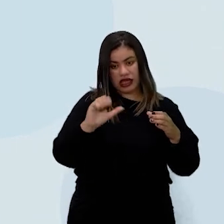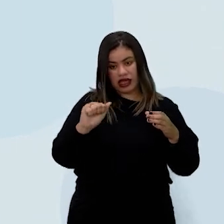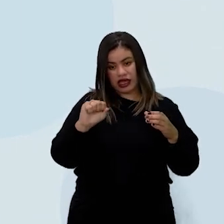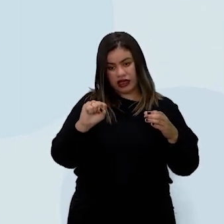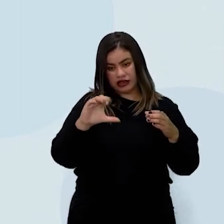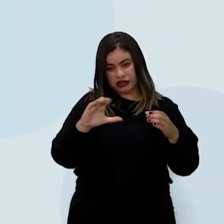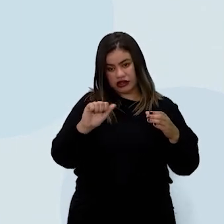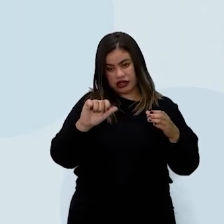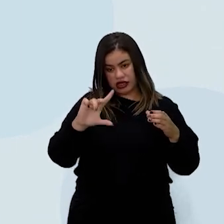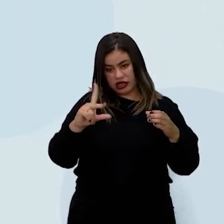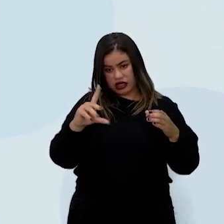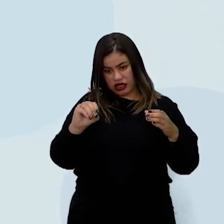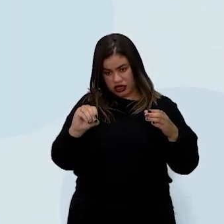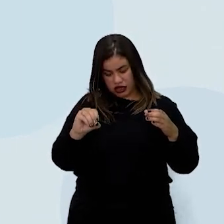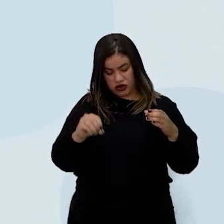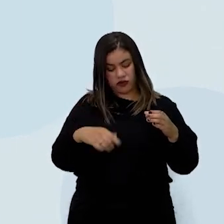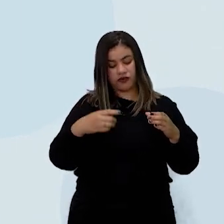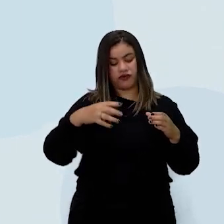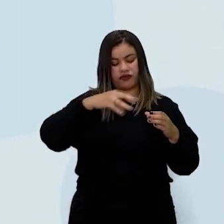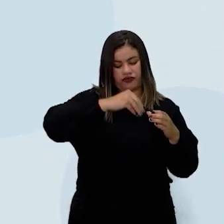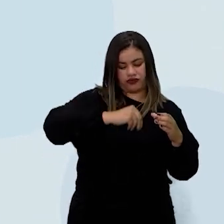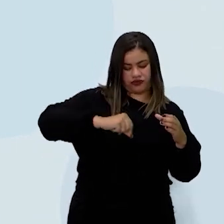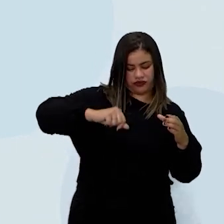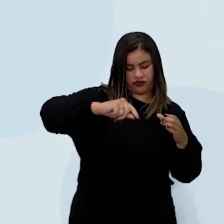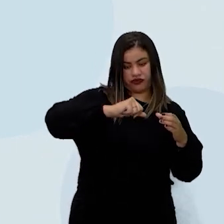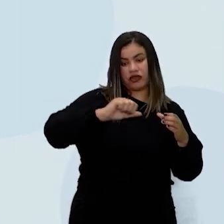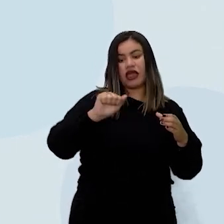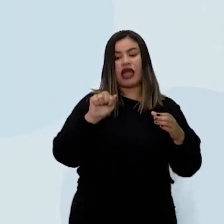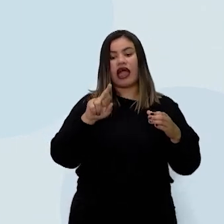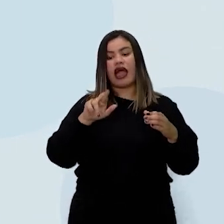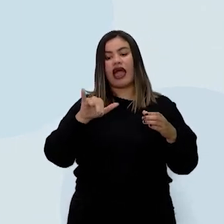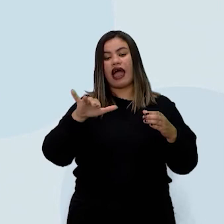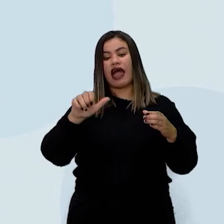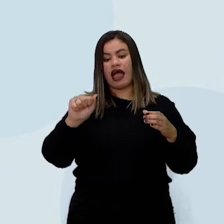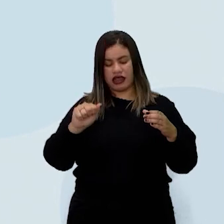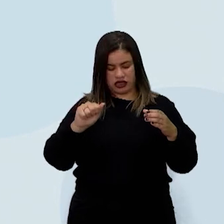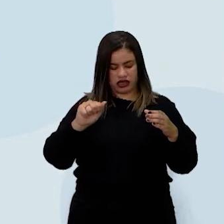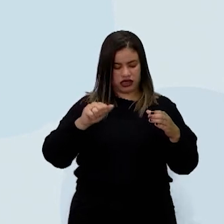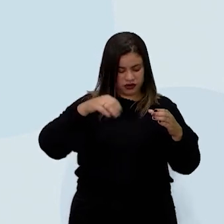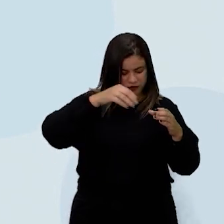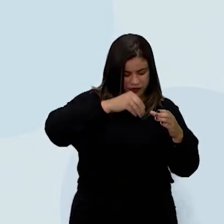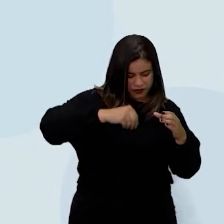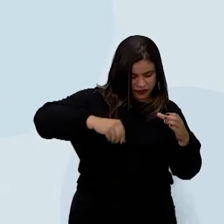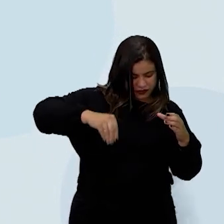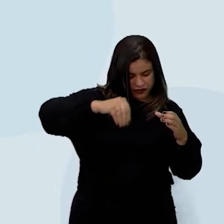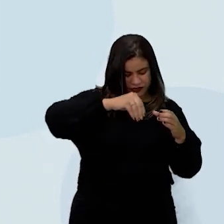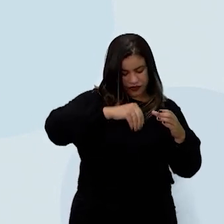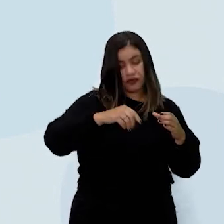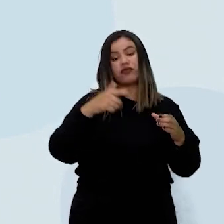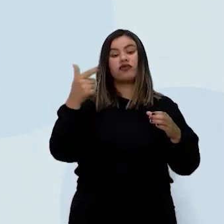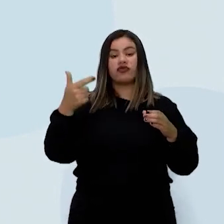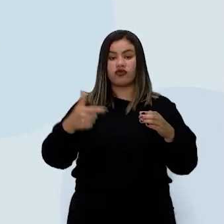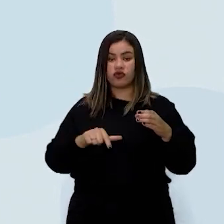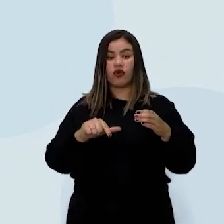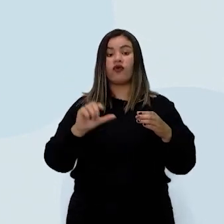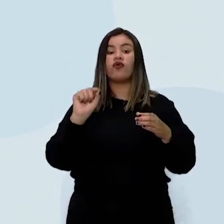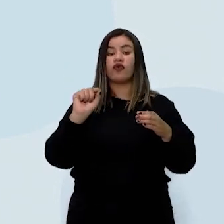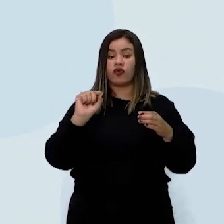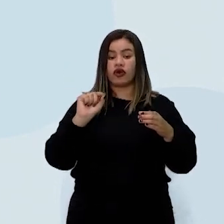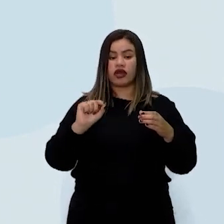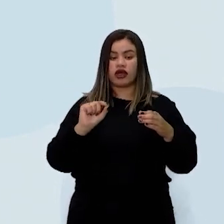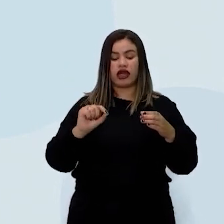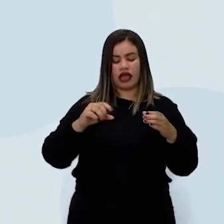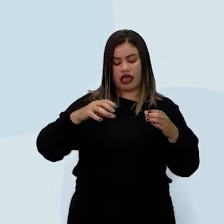em seguida, né, a gente coloca a areia ou o carvão vegetal. Normalmente, a gente utiliza aqui a areia. Logo depois, acima da